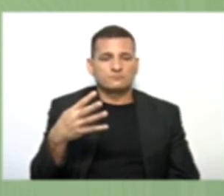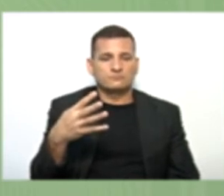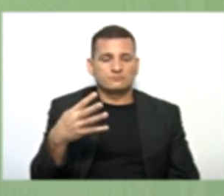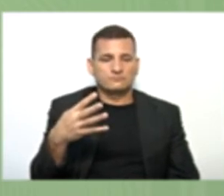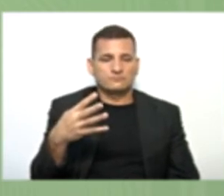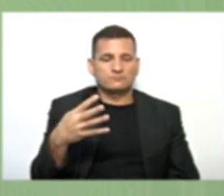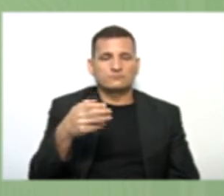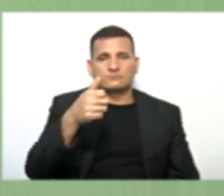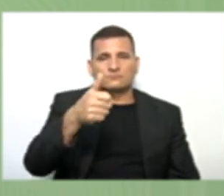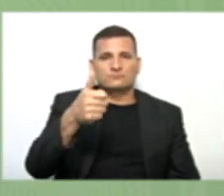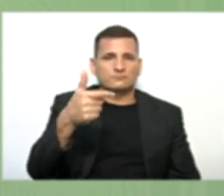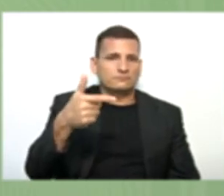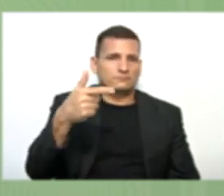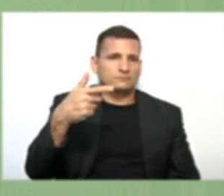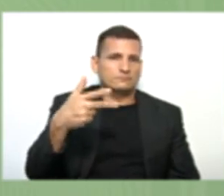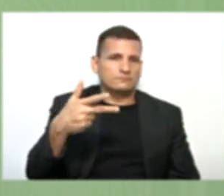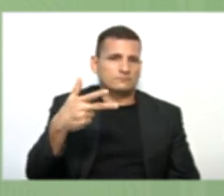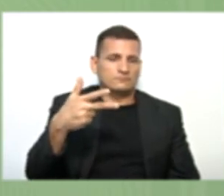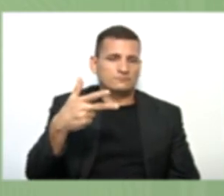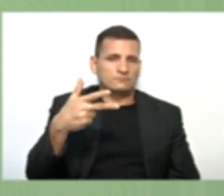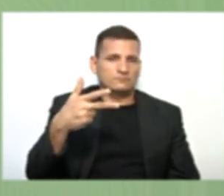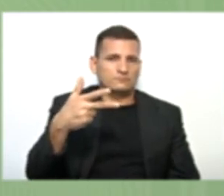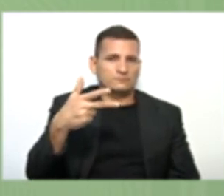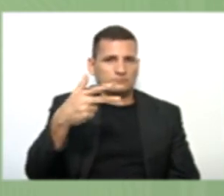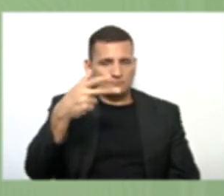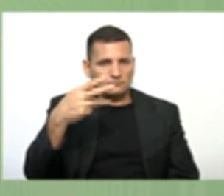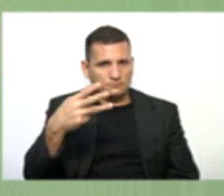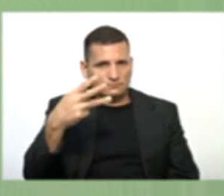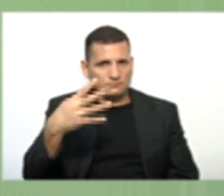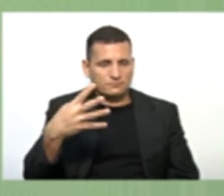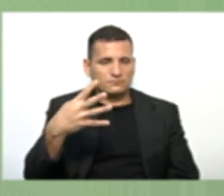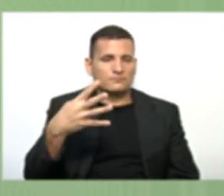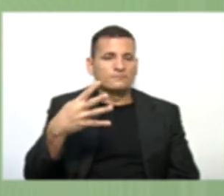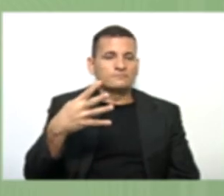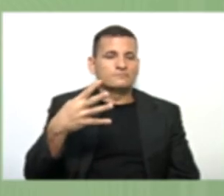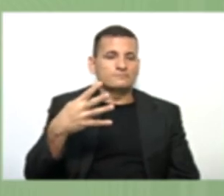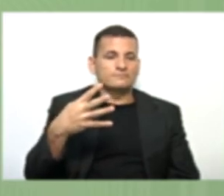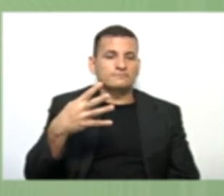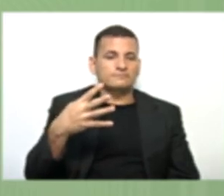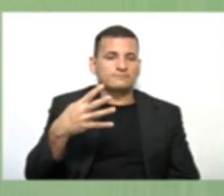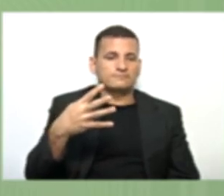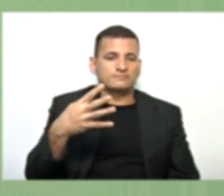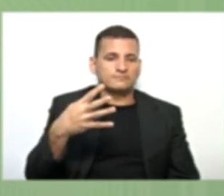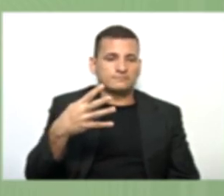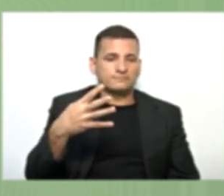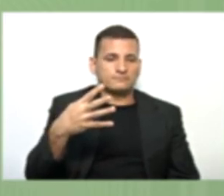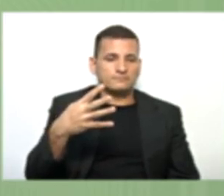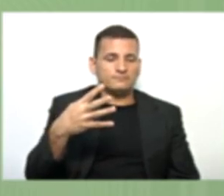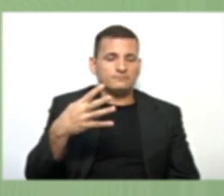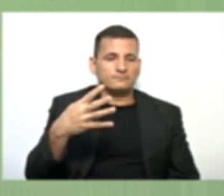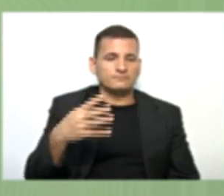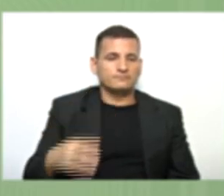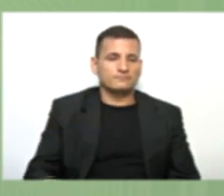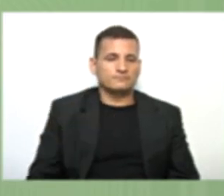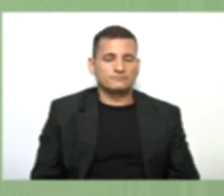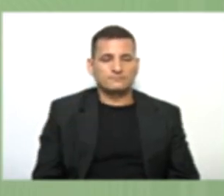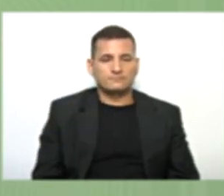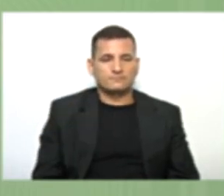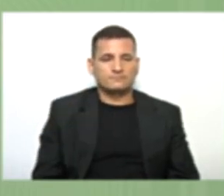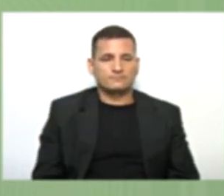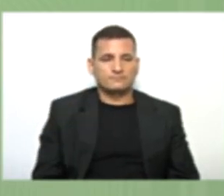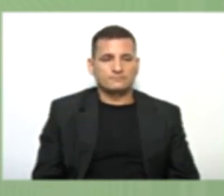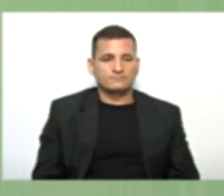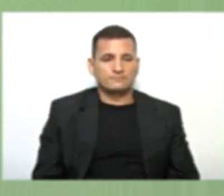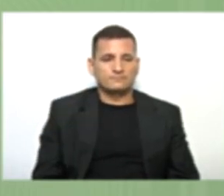1, 2, 3, 4 números, tá? E eu coloquei aqui, ó, entre com o primeiro, segundo, terceiro e quarto número. Só que